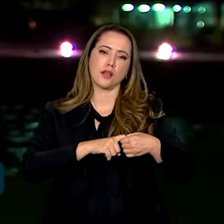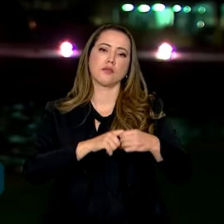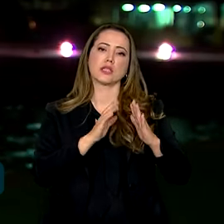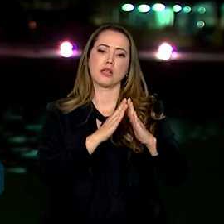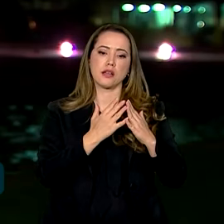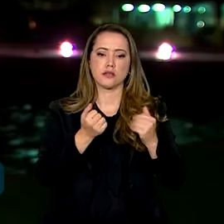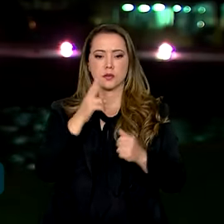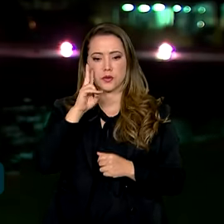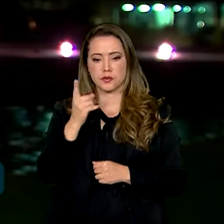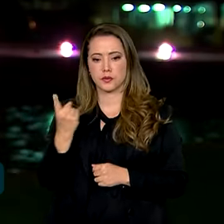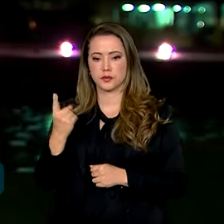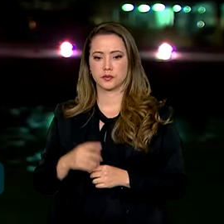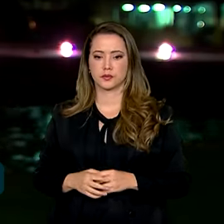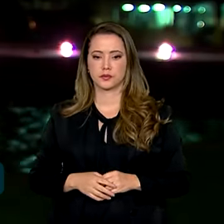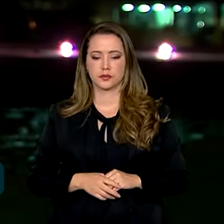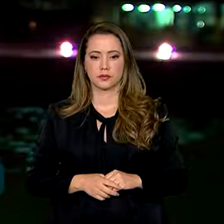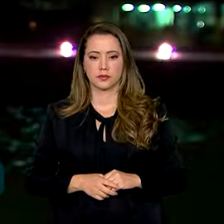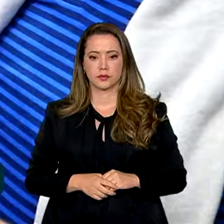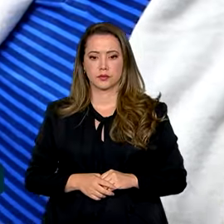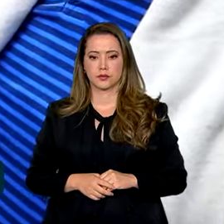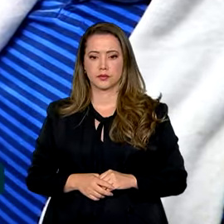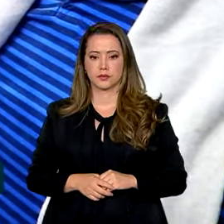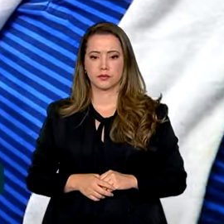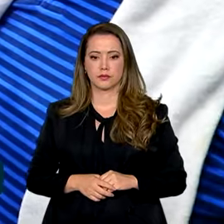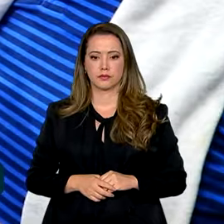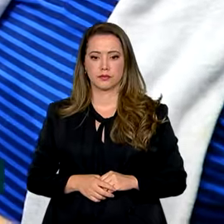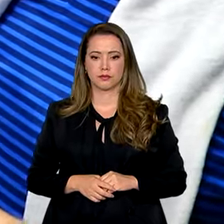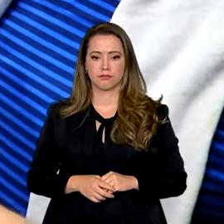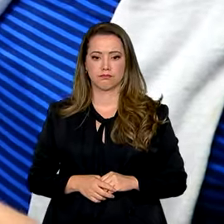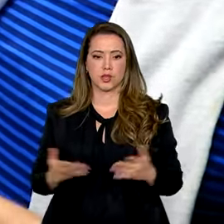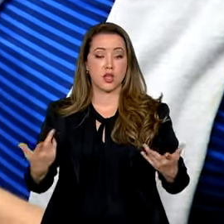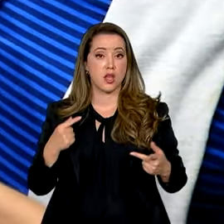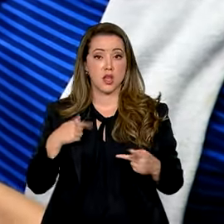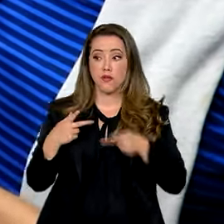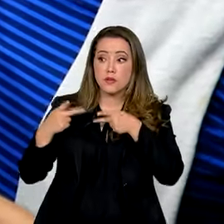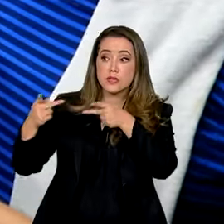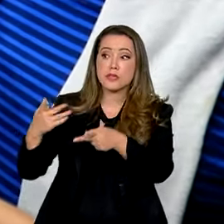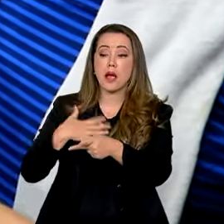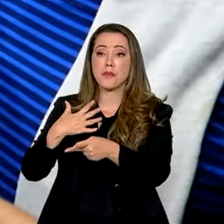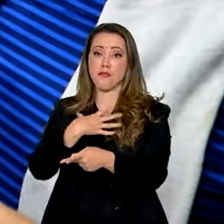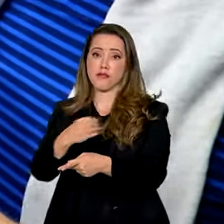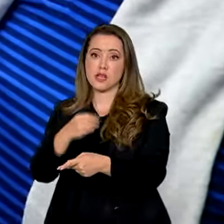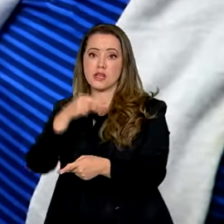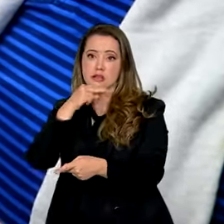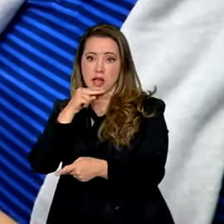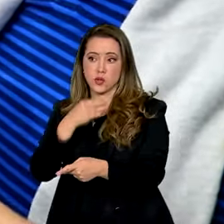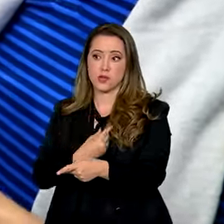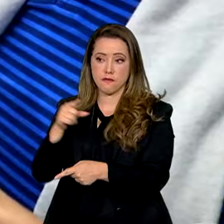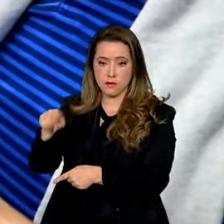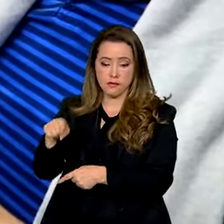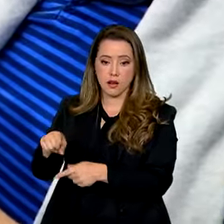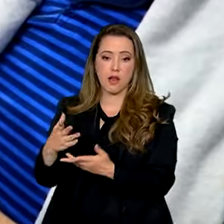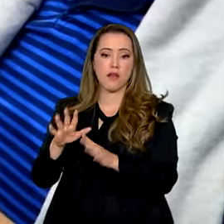da Rede TV. Vamos acompanhar. Eu fui como visitar minha filha, meus netos que moram lá